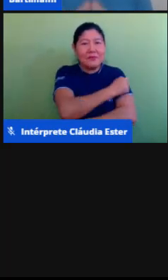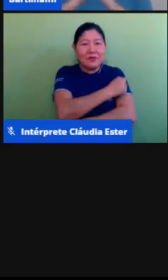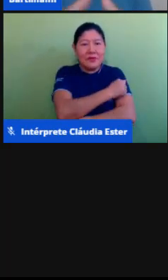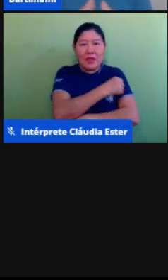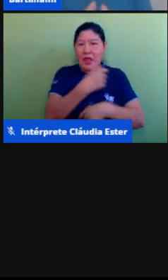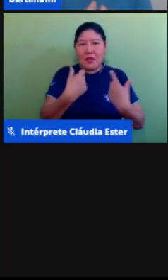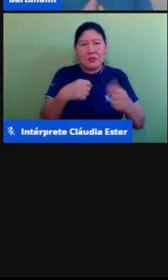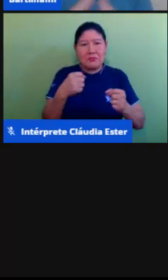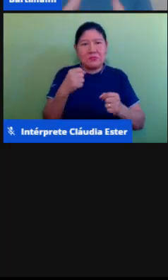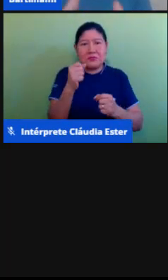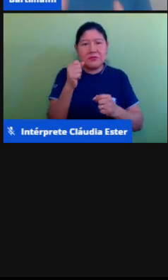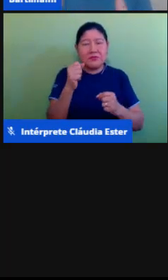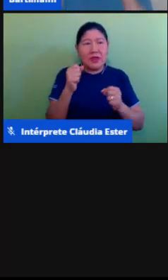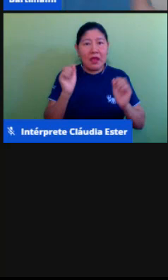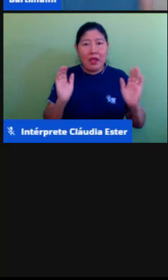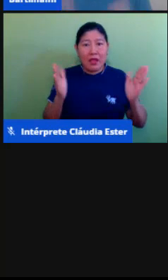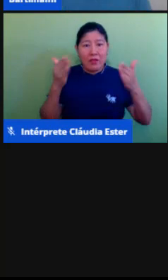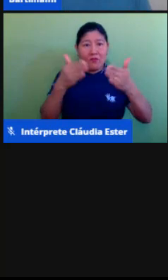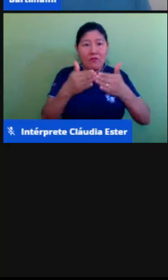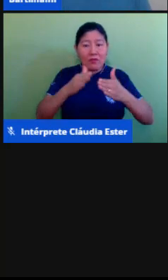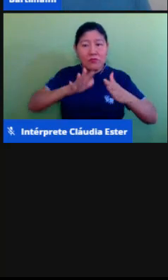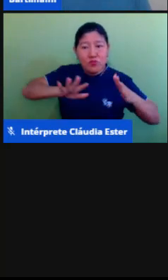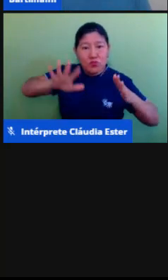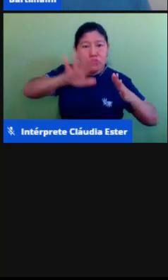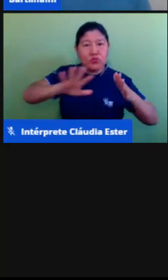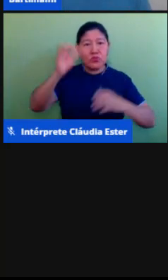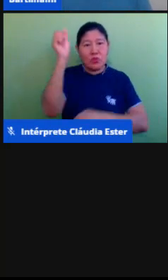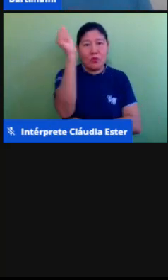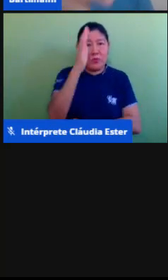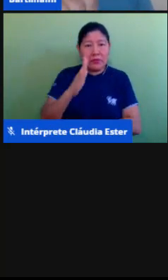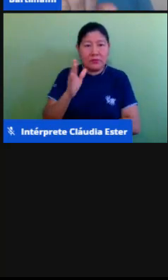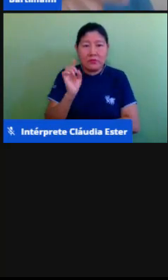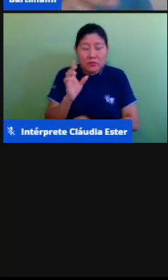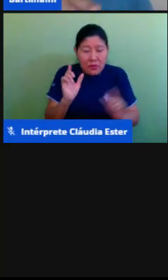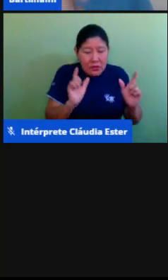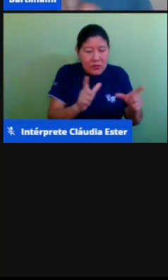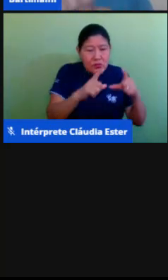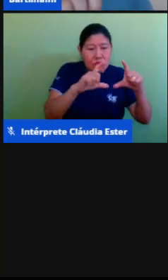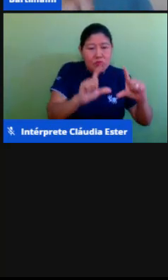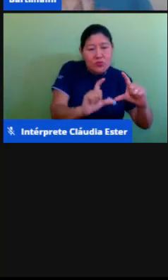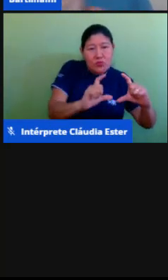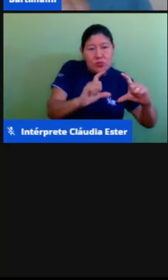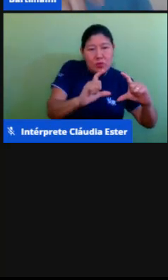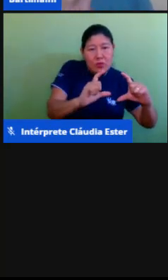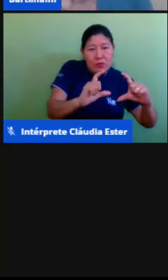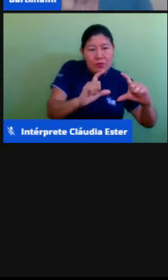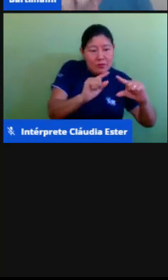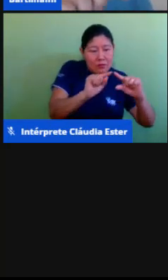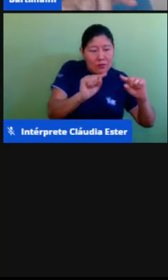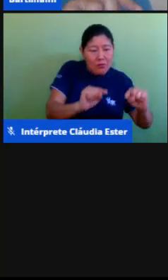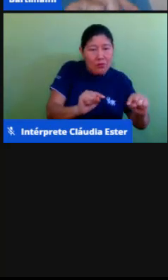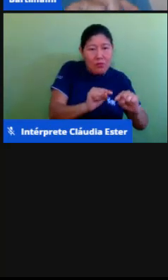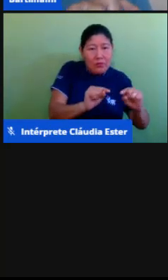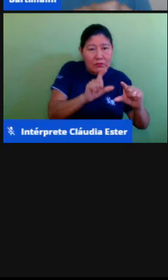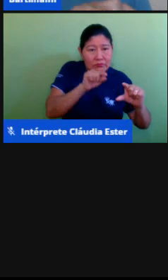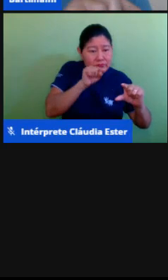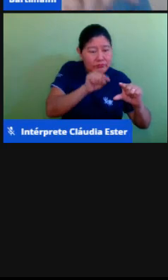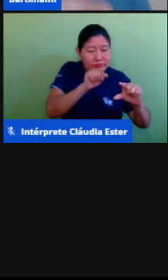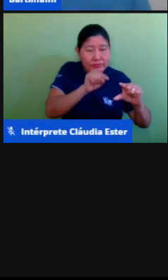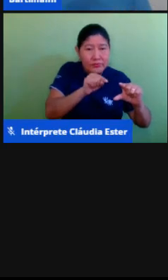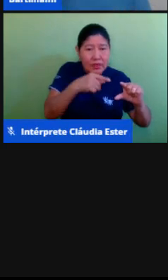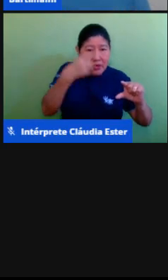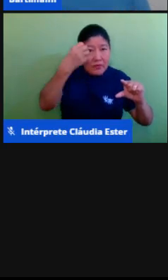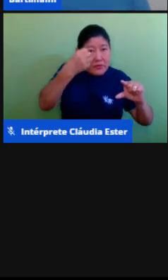Brasil. Você apresenta o mapa, por exemplo, como você está visualizando na tela, e você puxa um quadradinho ali e diz, ó, vou